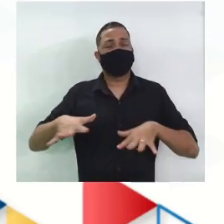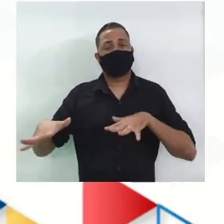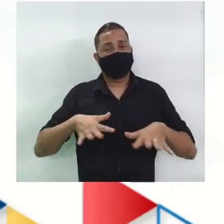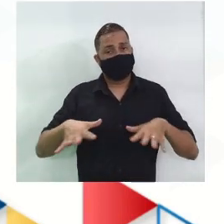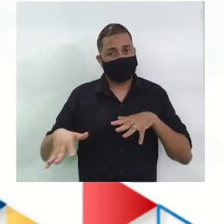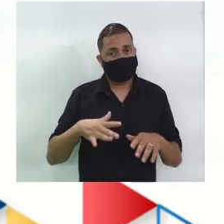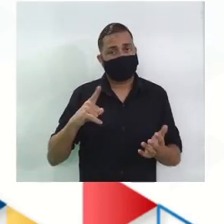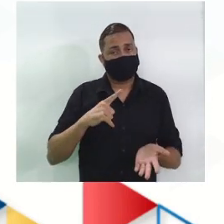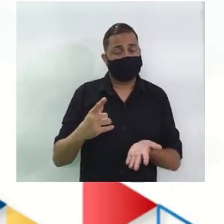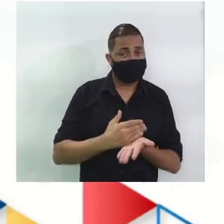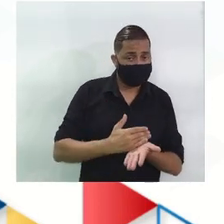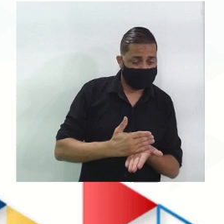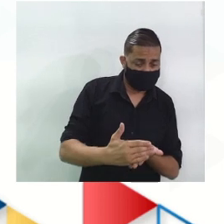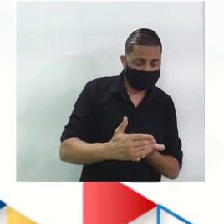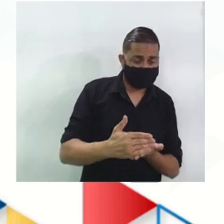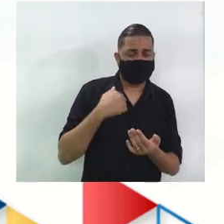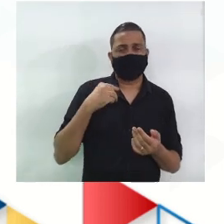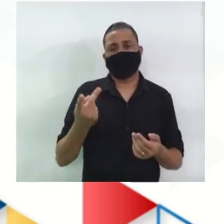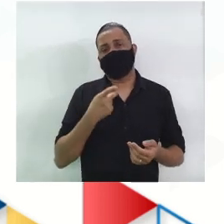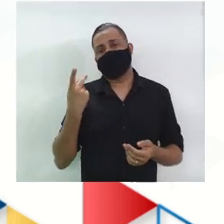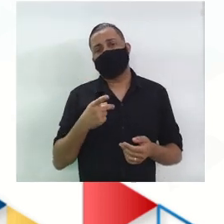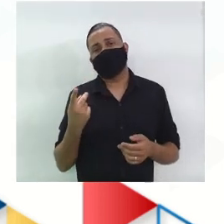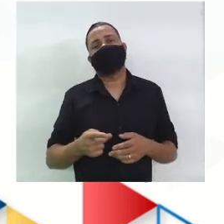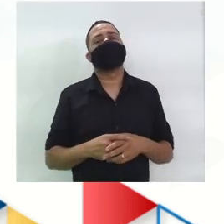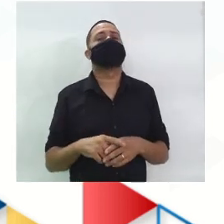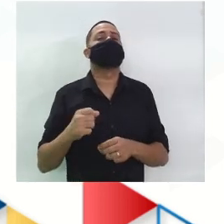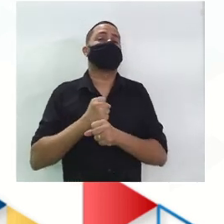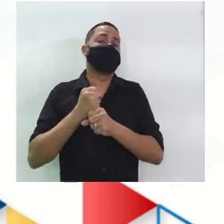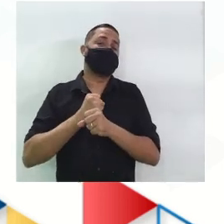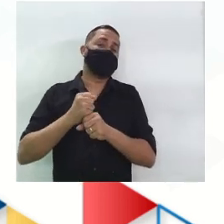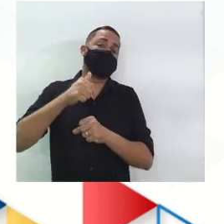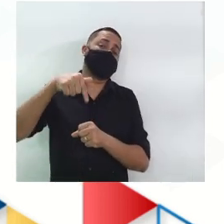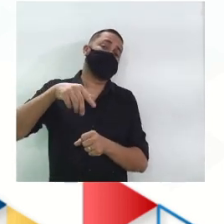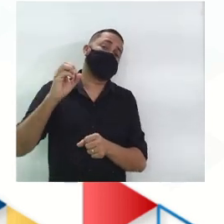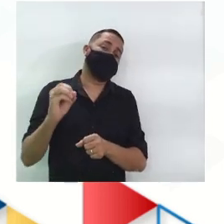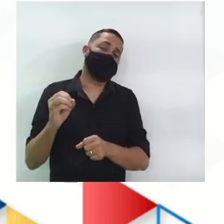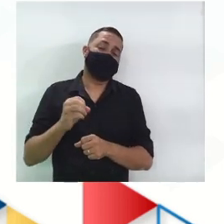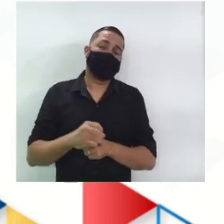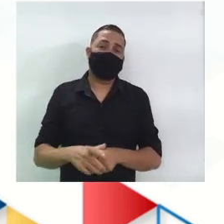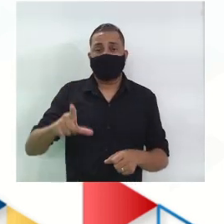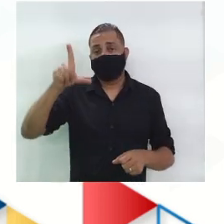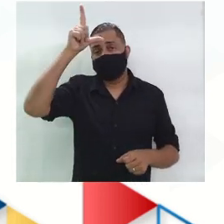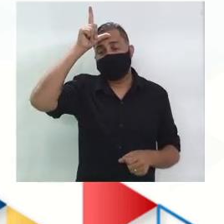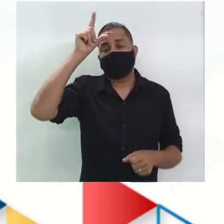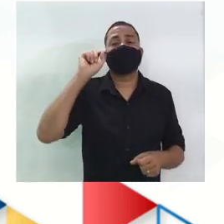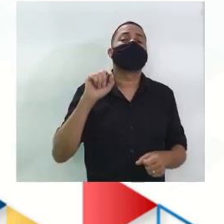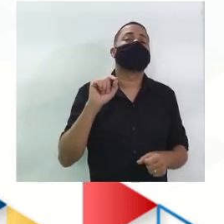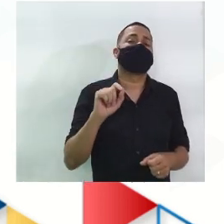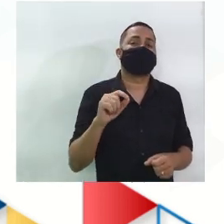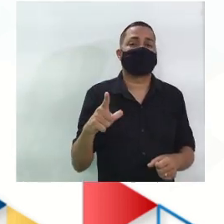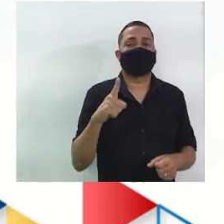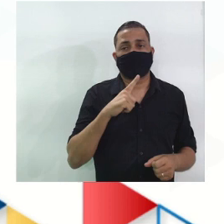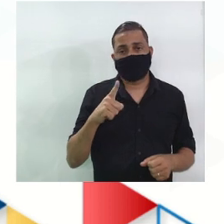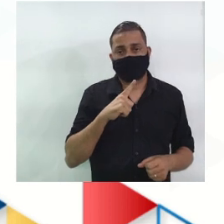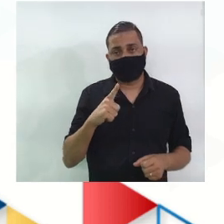teve início, como eu já falei, na década de 70, sob a liderança de quem? Aí nós